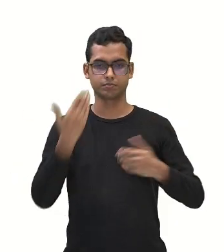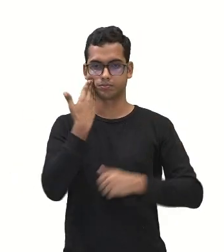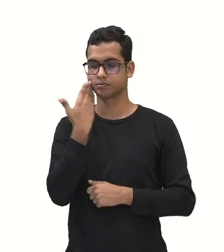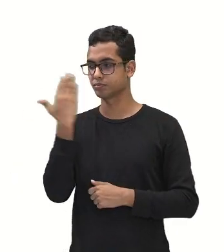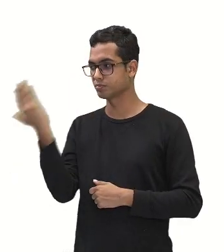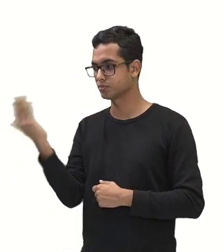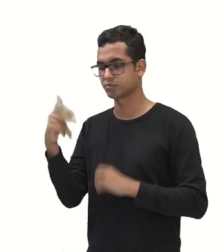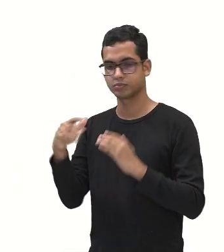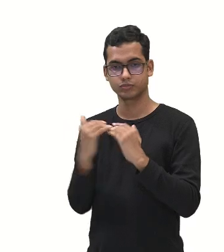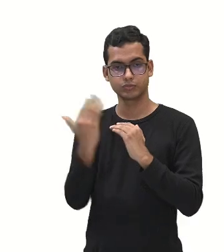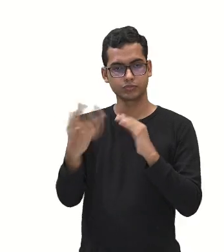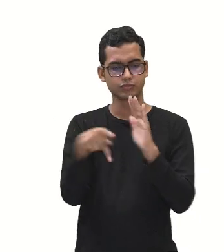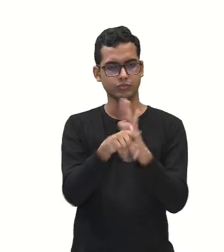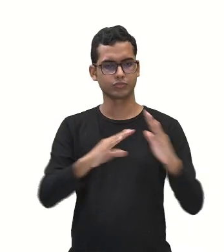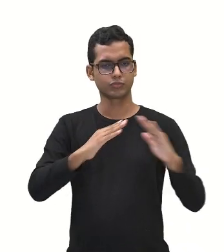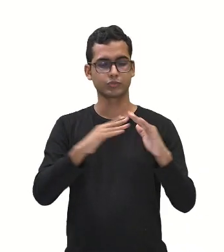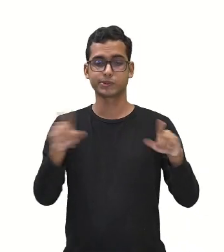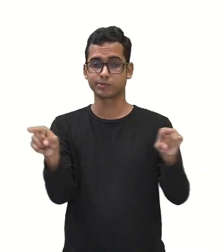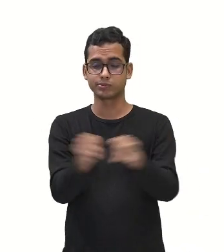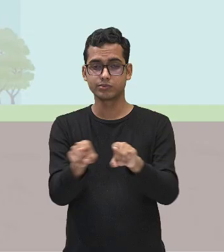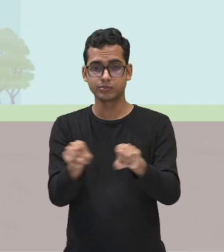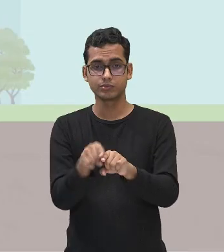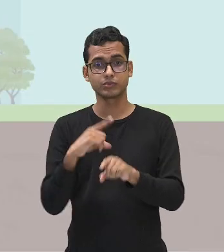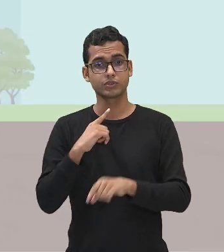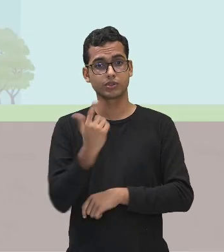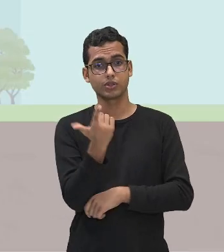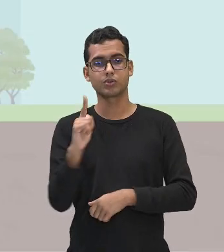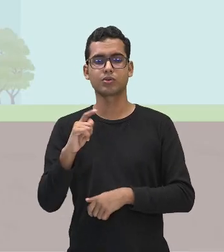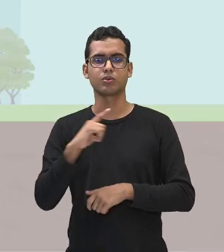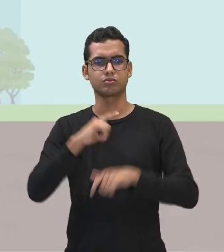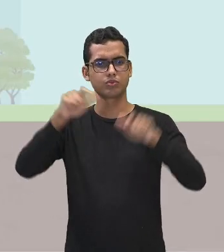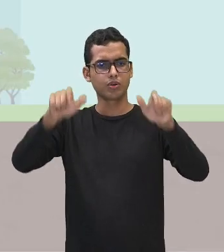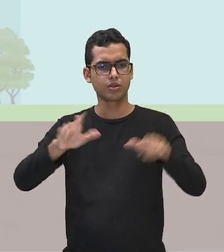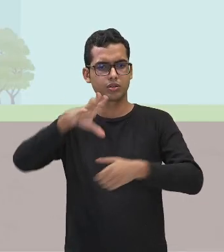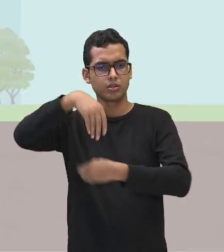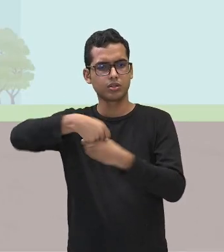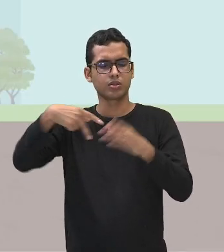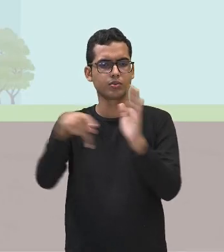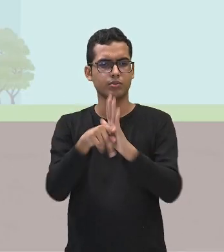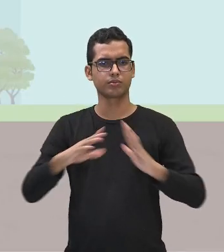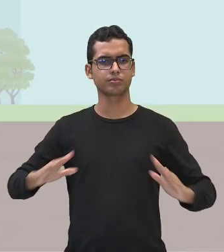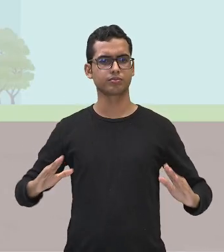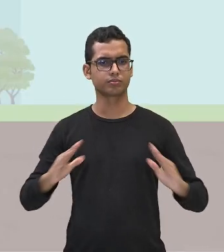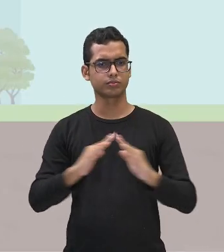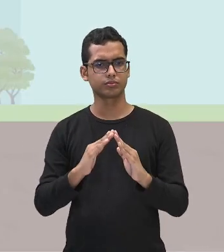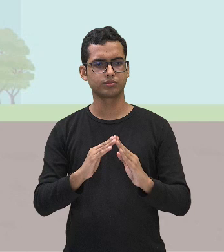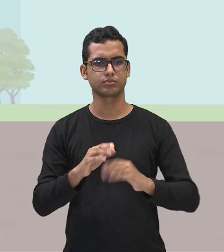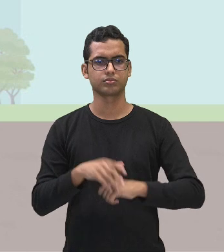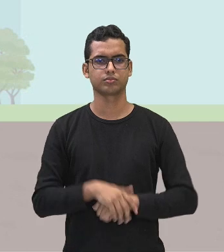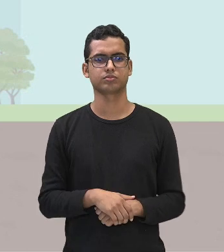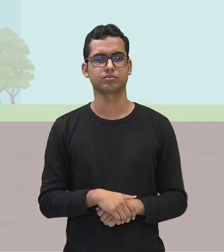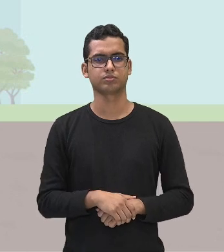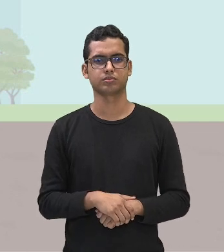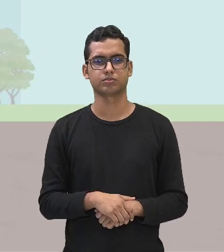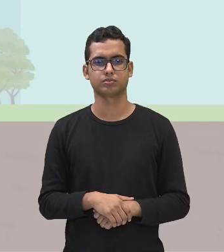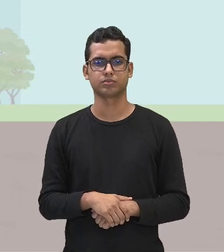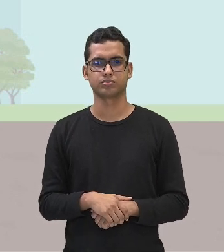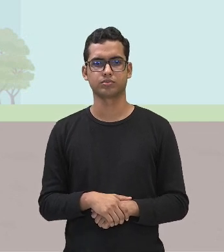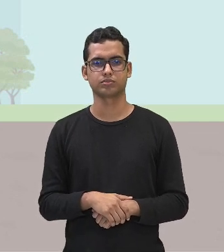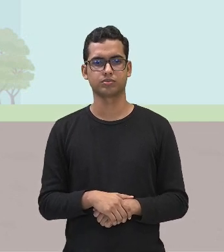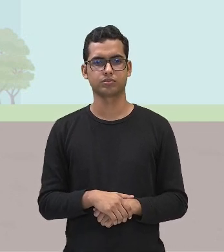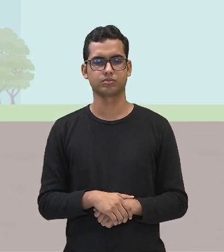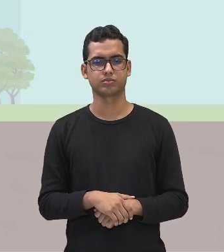temos outras partes da casa, de forma mais interna. Vamos começar pela